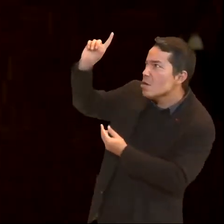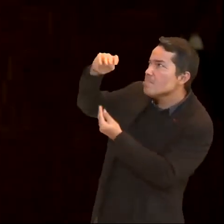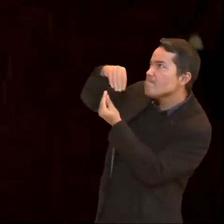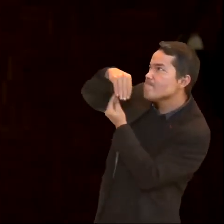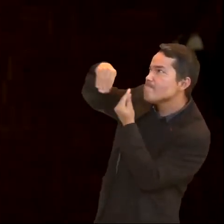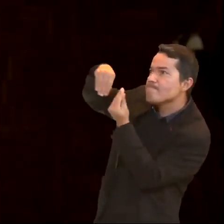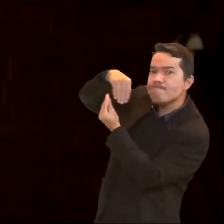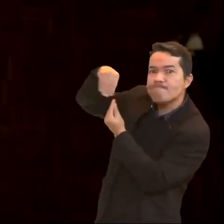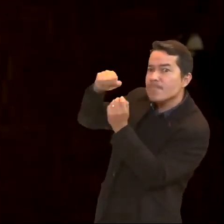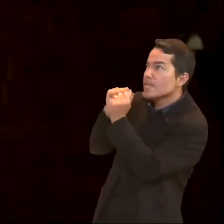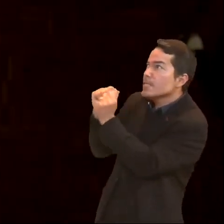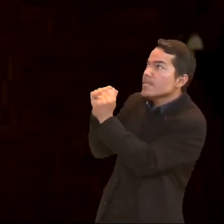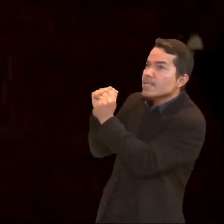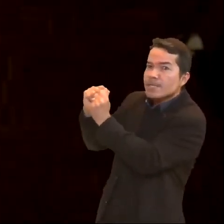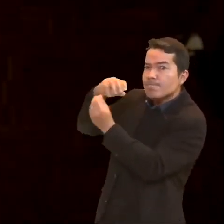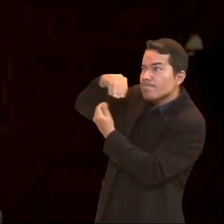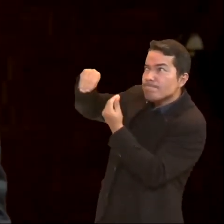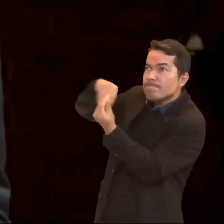nossa vida.